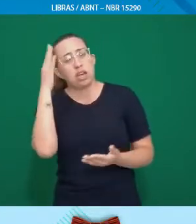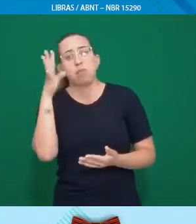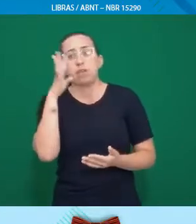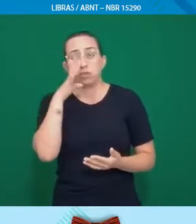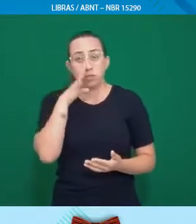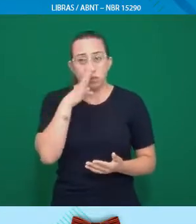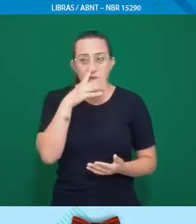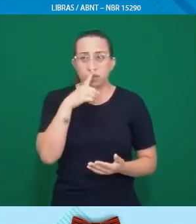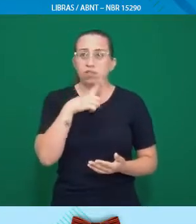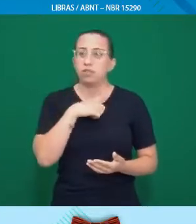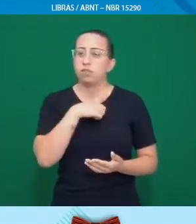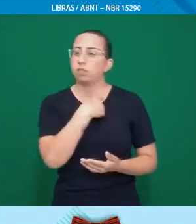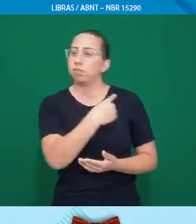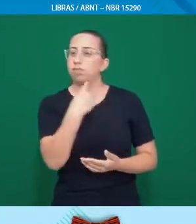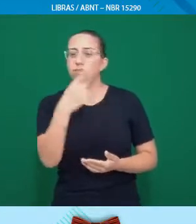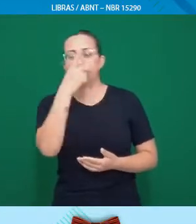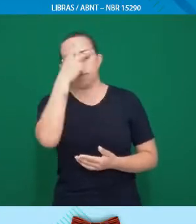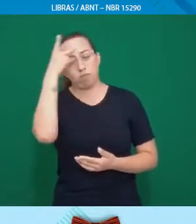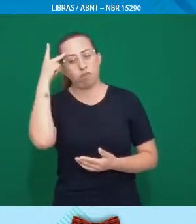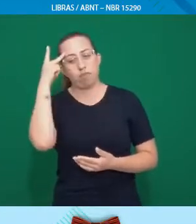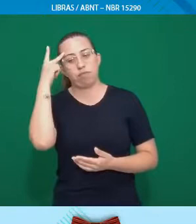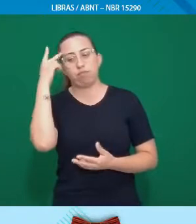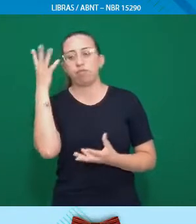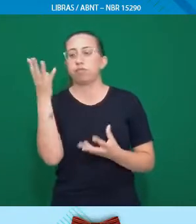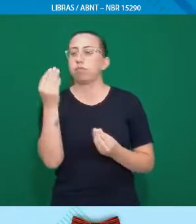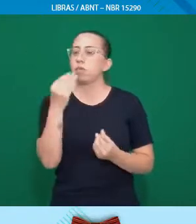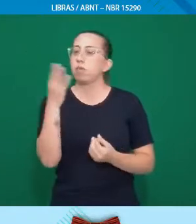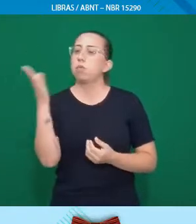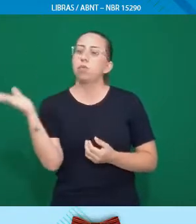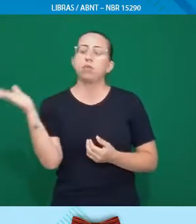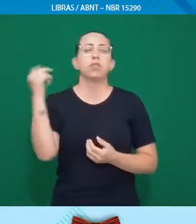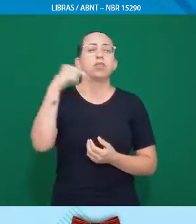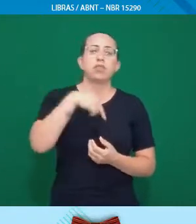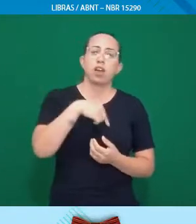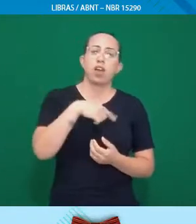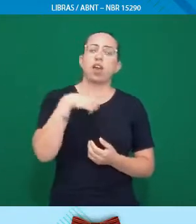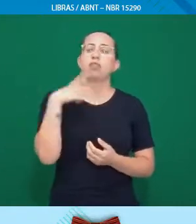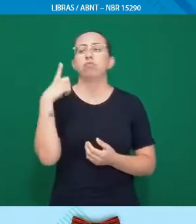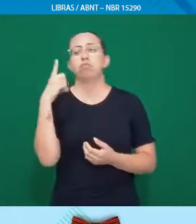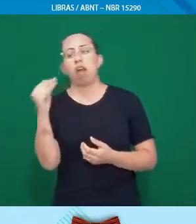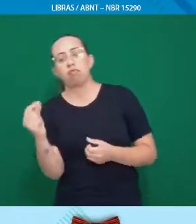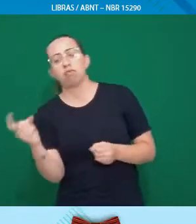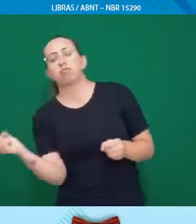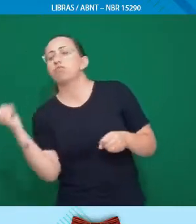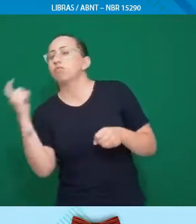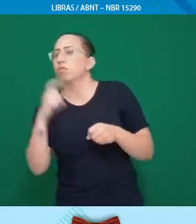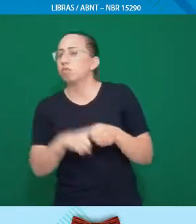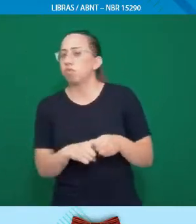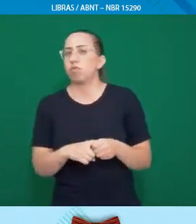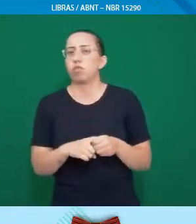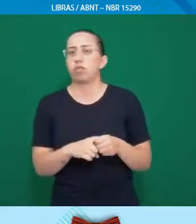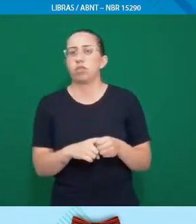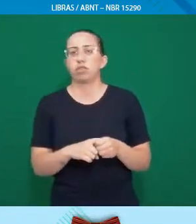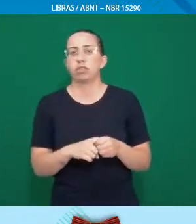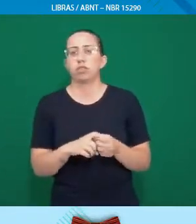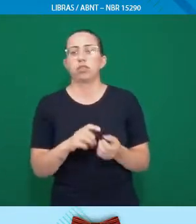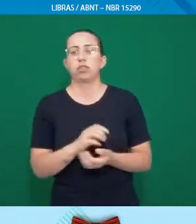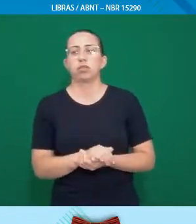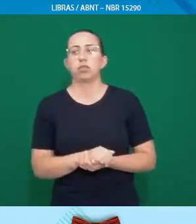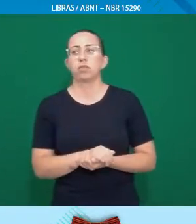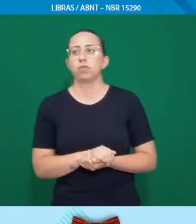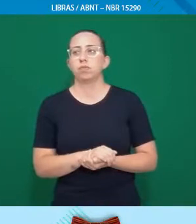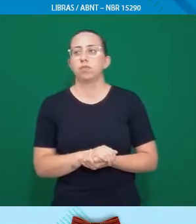por cada uma de vocês e muitas vieram muitas saíram nesse tempo nesses cinco anos trabalhando